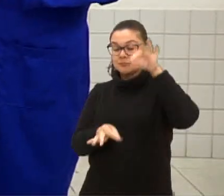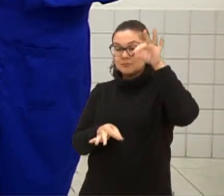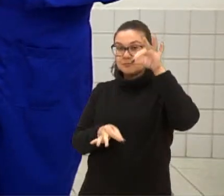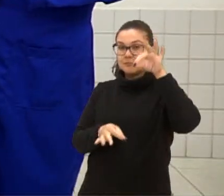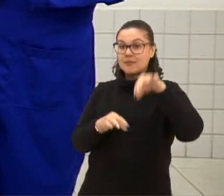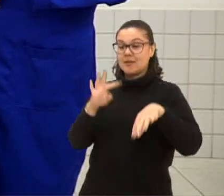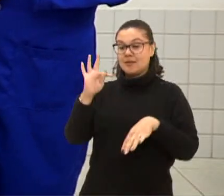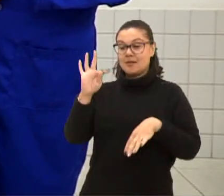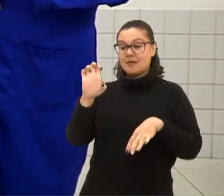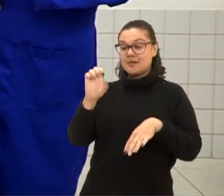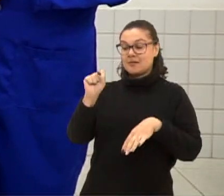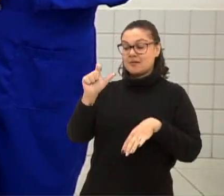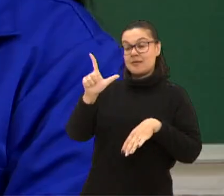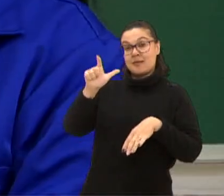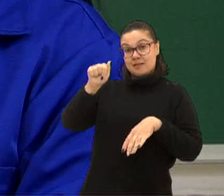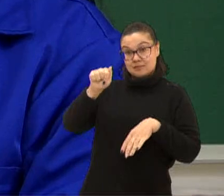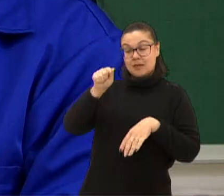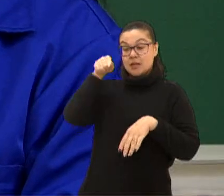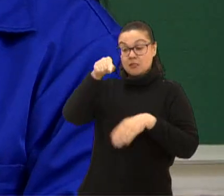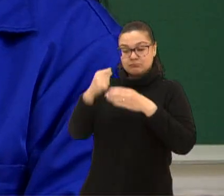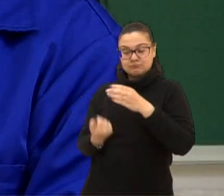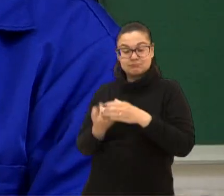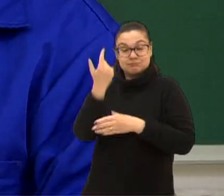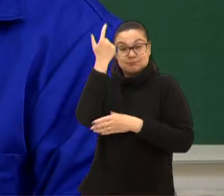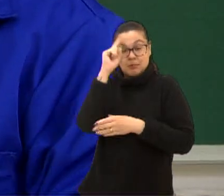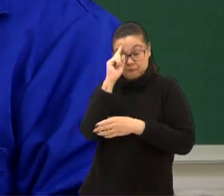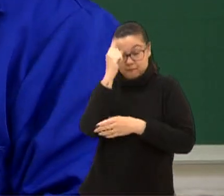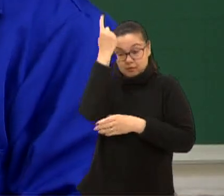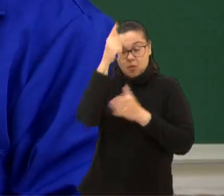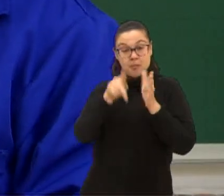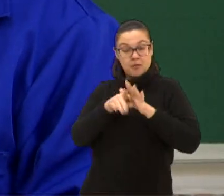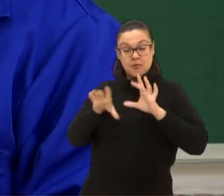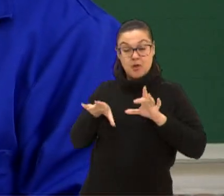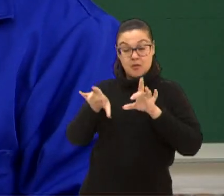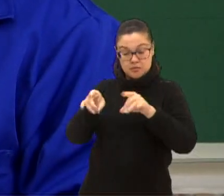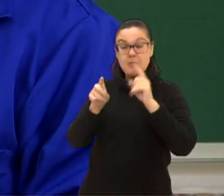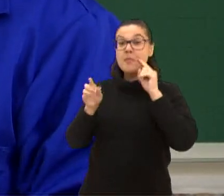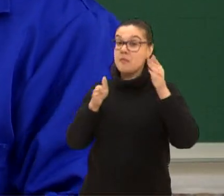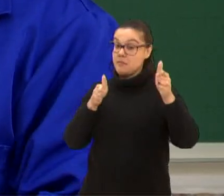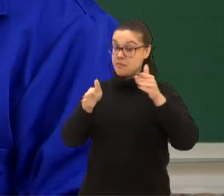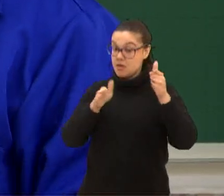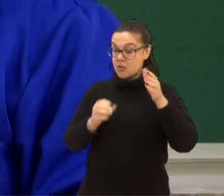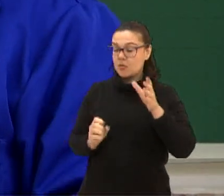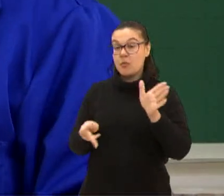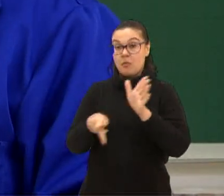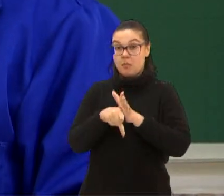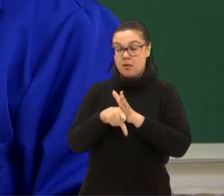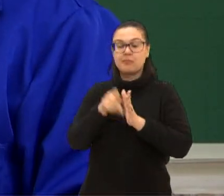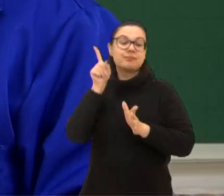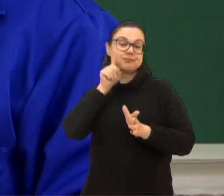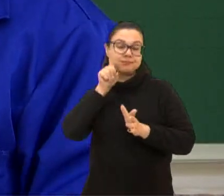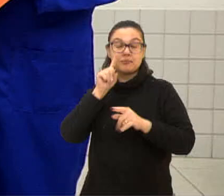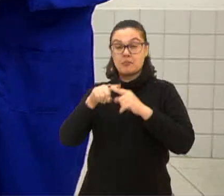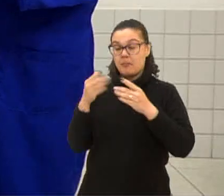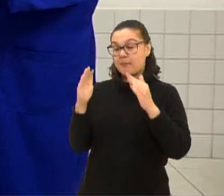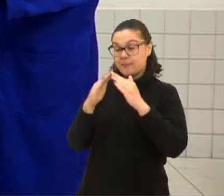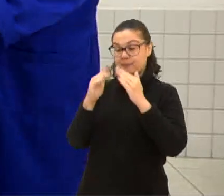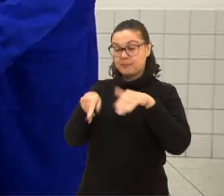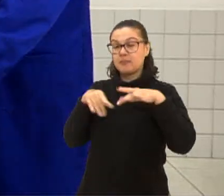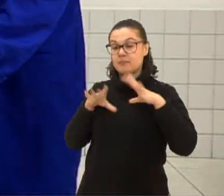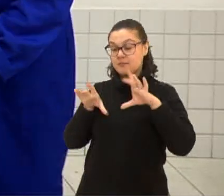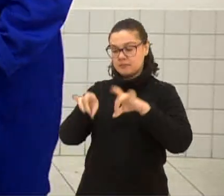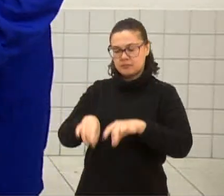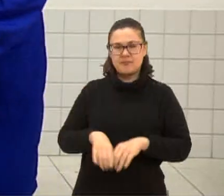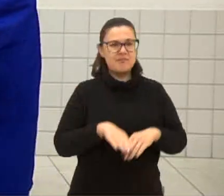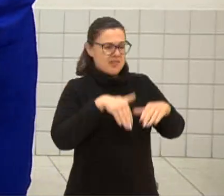Nikola Tesla, né? Então foi inventor da Austrália. Ele estava na época nos Estados Unidos, mas ele é da Austrália. E